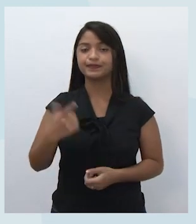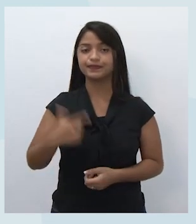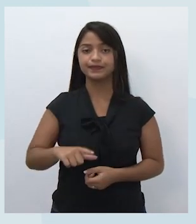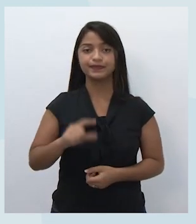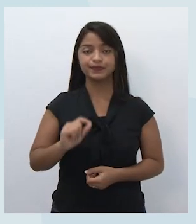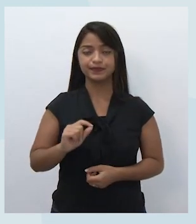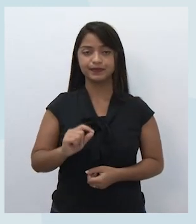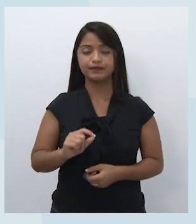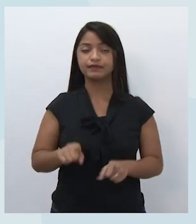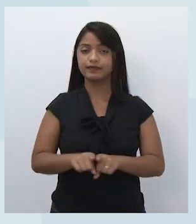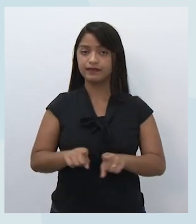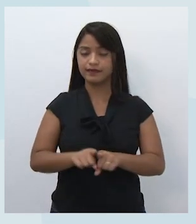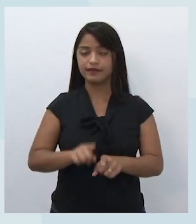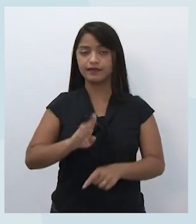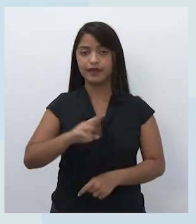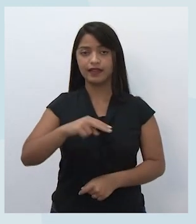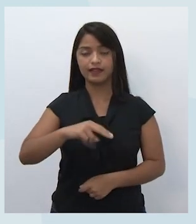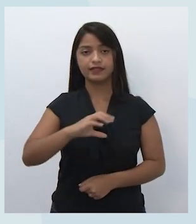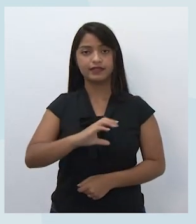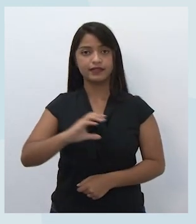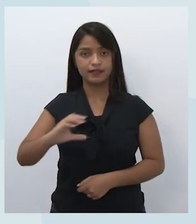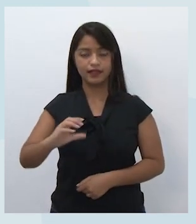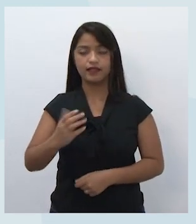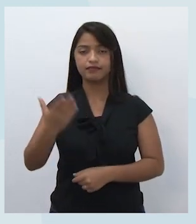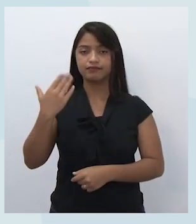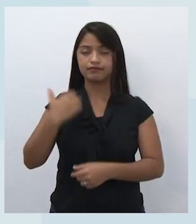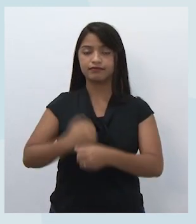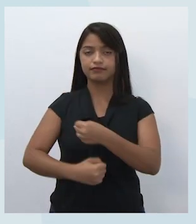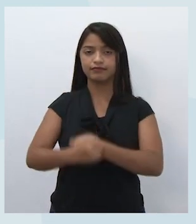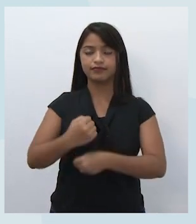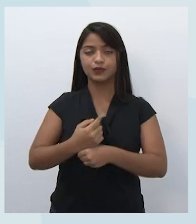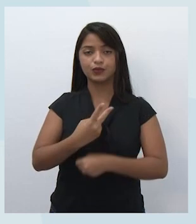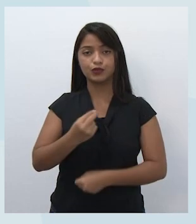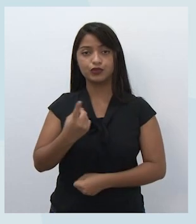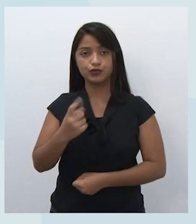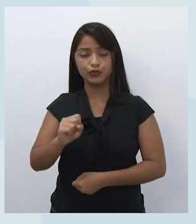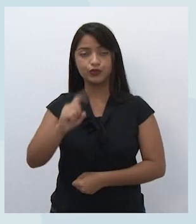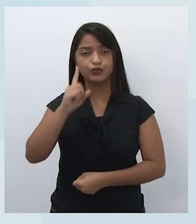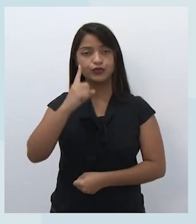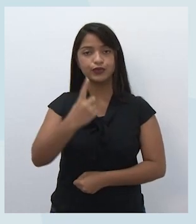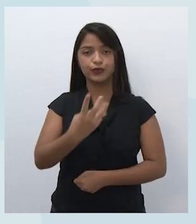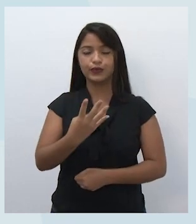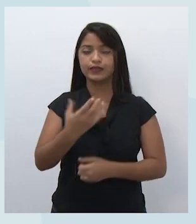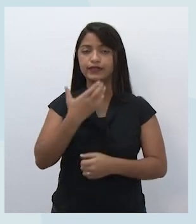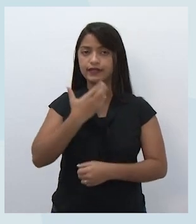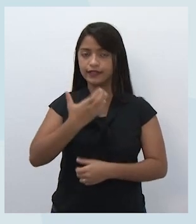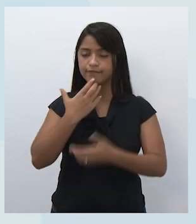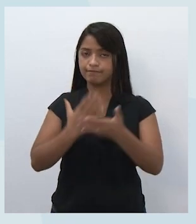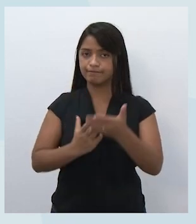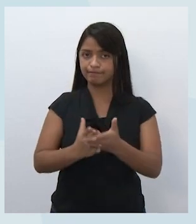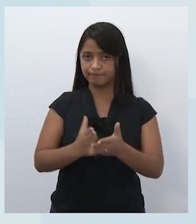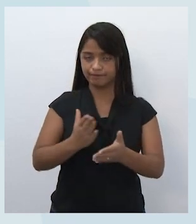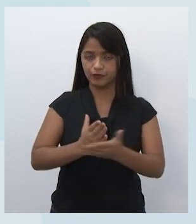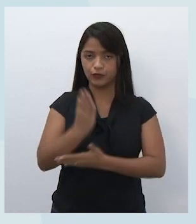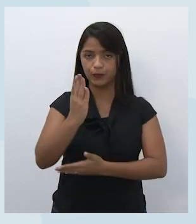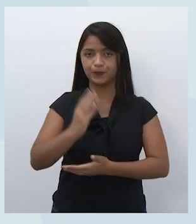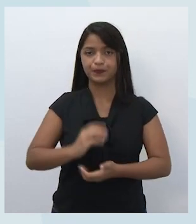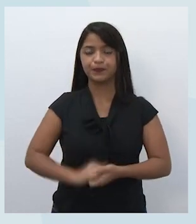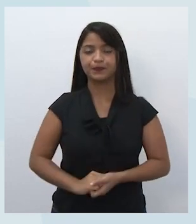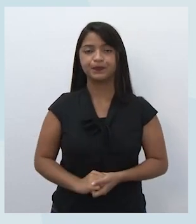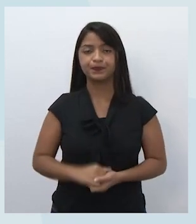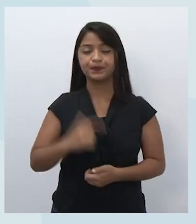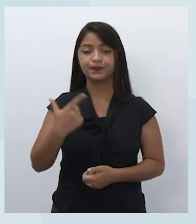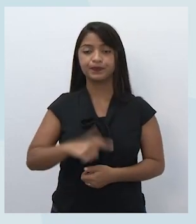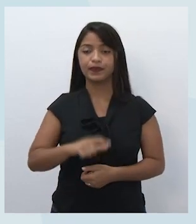a própria BNCC, que foi homologada em 14 de dezembro de 2018, da etapa do ensino médio, né? E